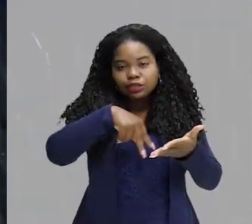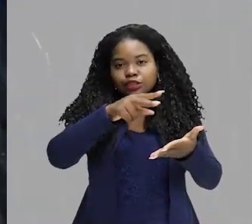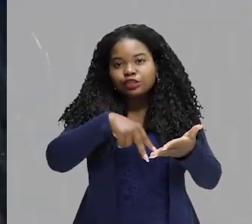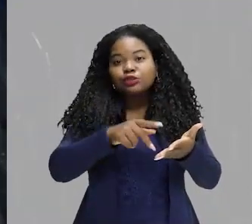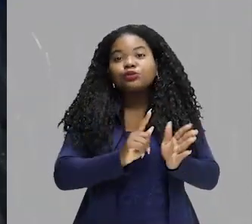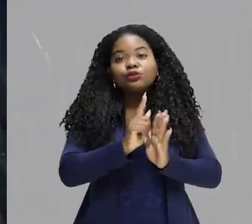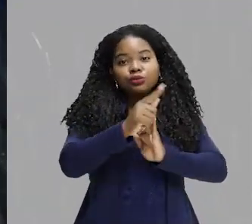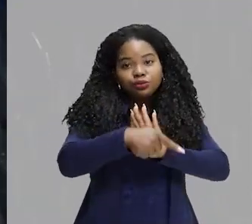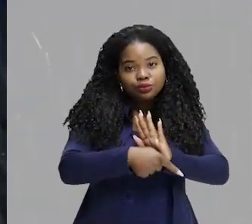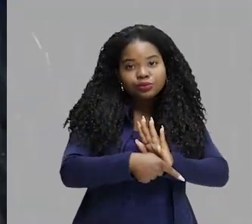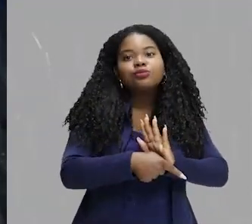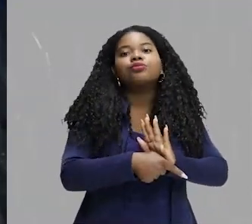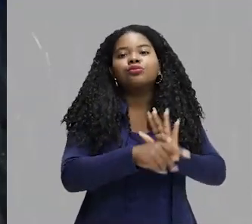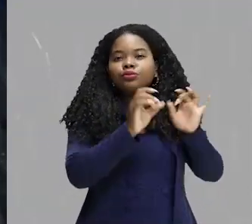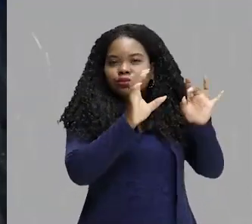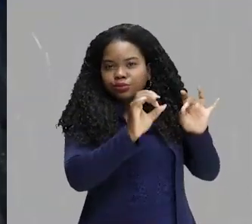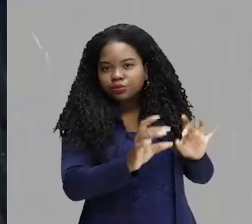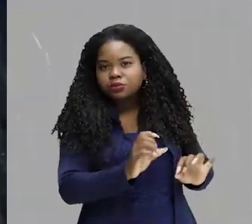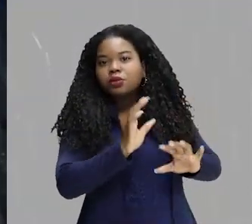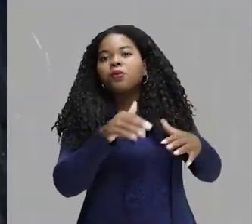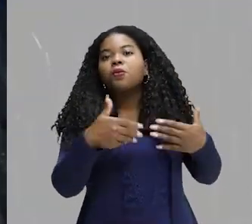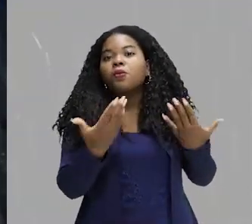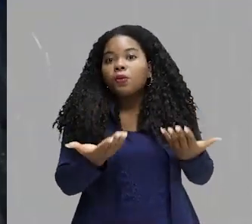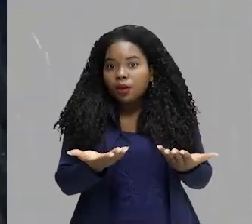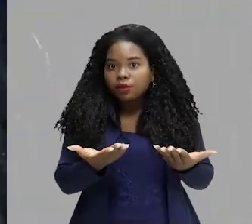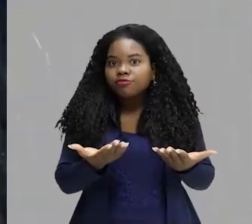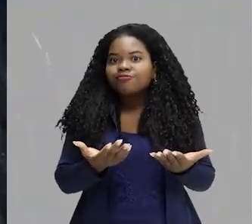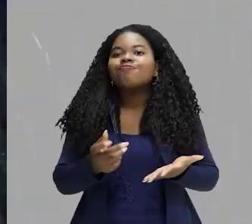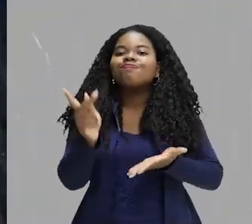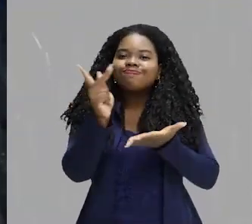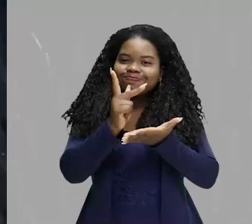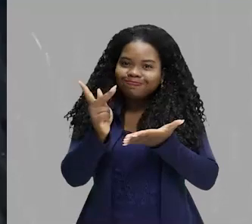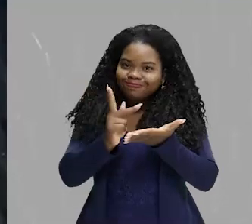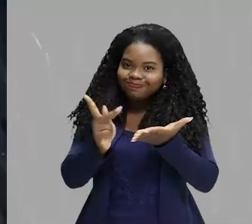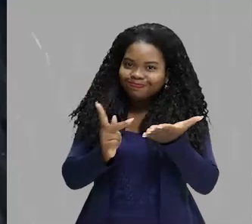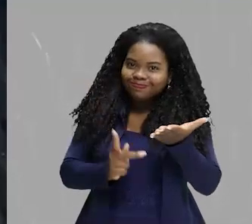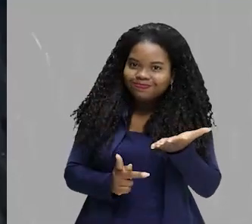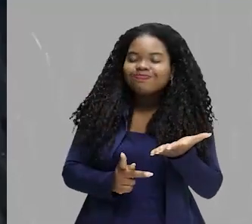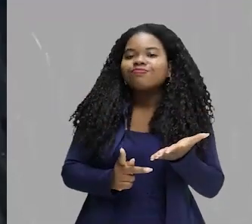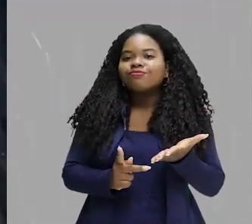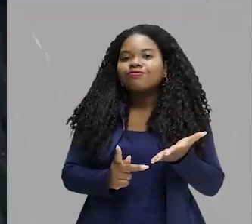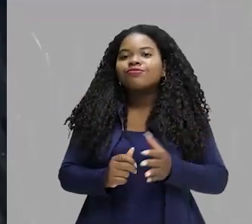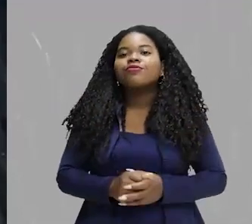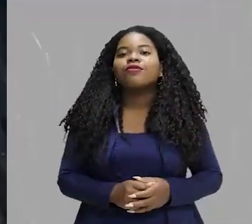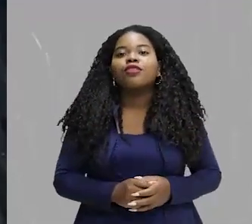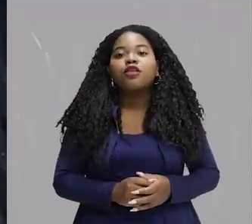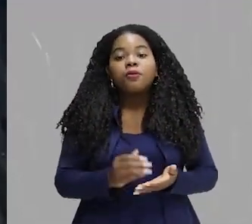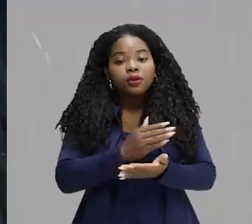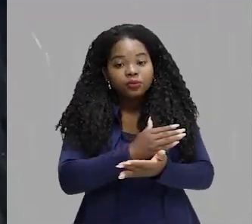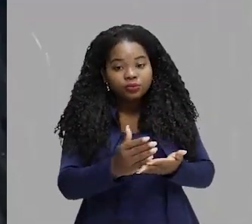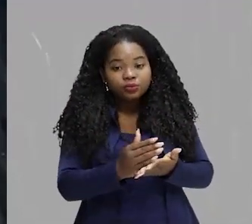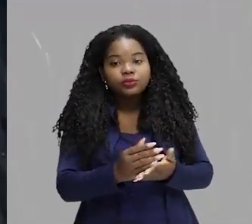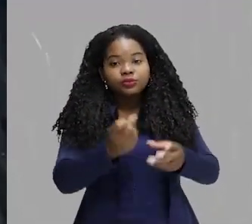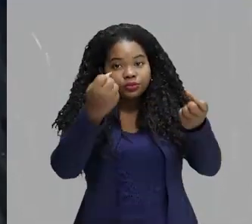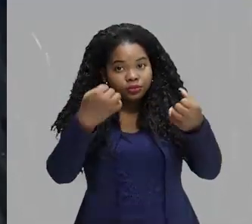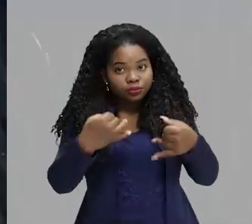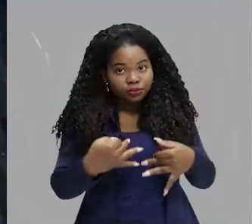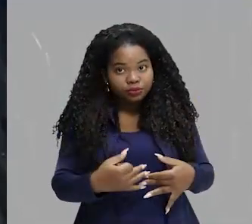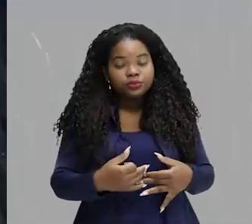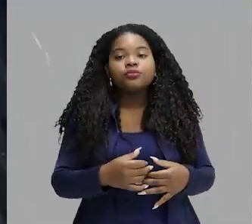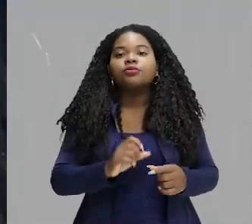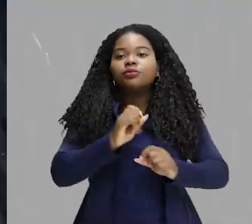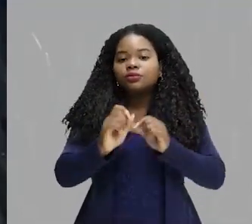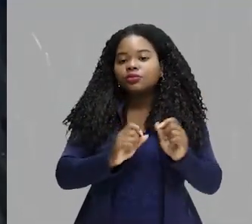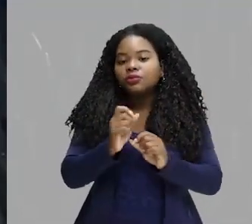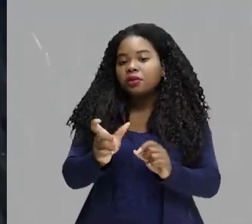gênero muito específico, que é a leitura de poesias. Tá? Para começar, só um esclarecimento para vocês. Essa palavra poetry,